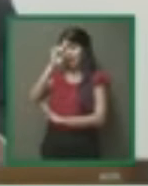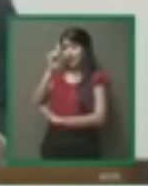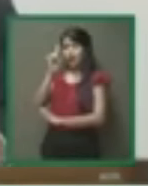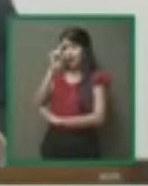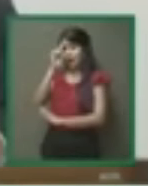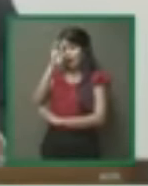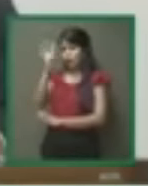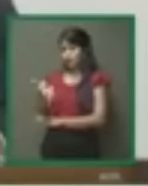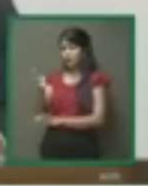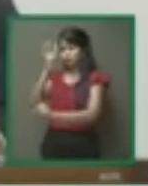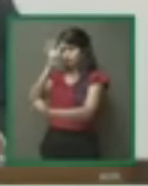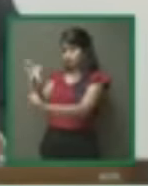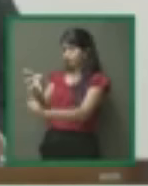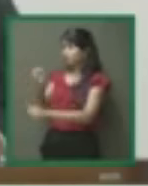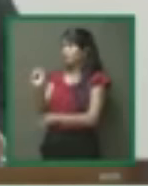de...